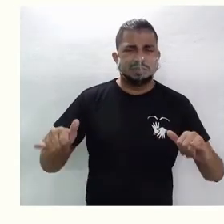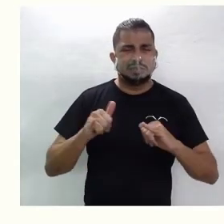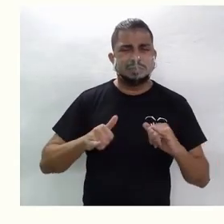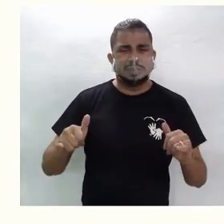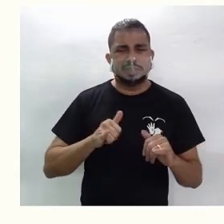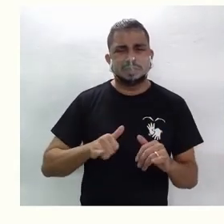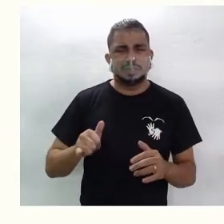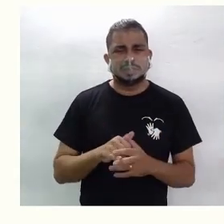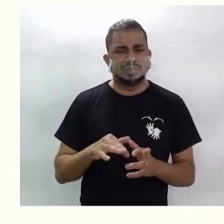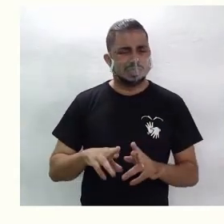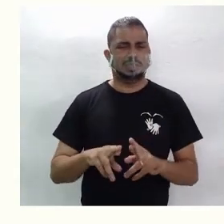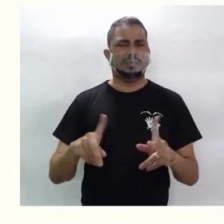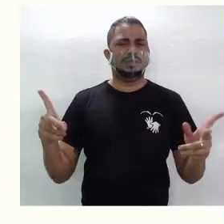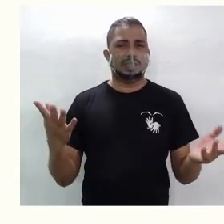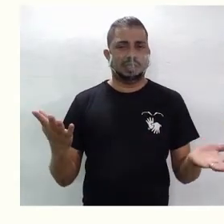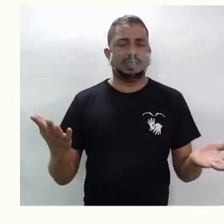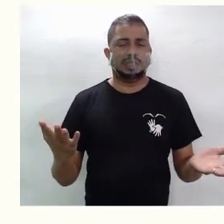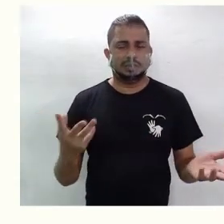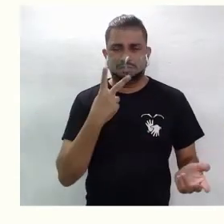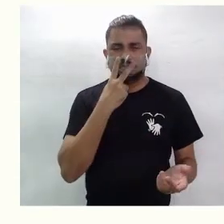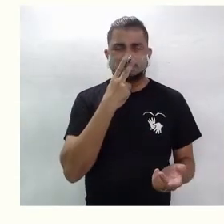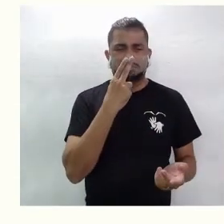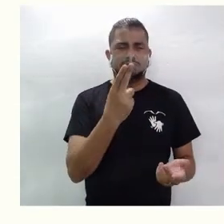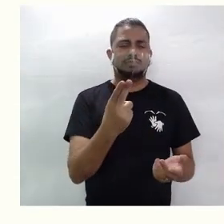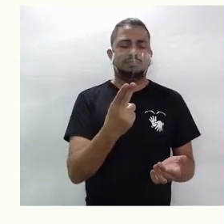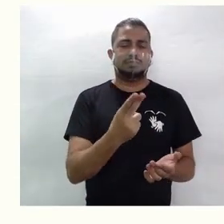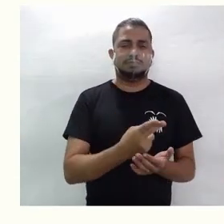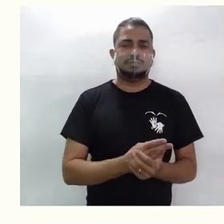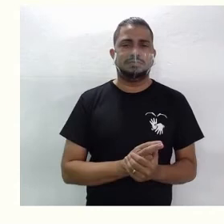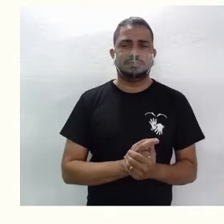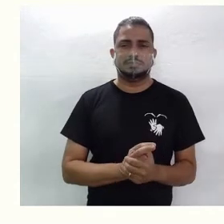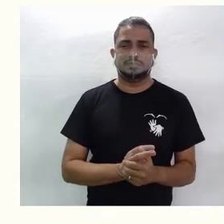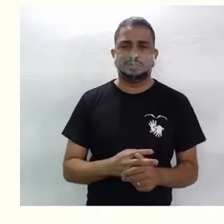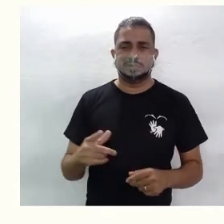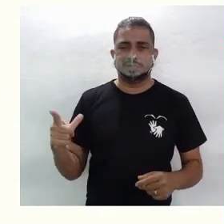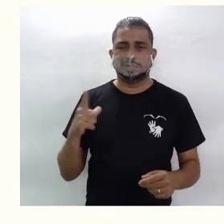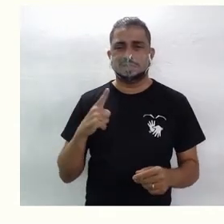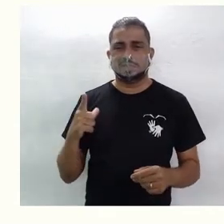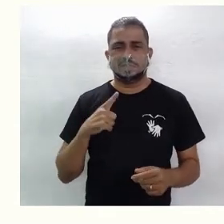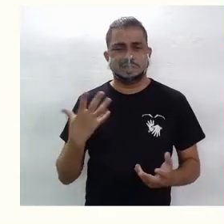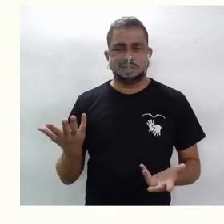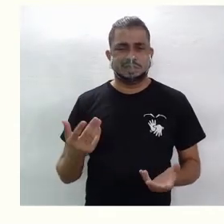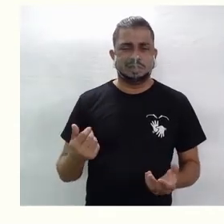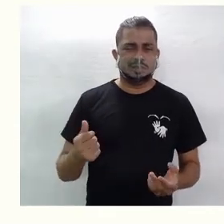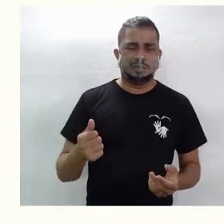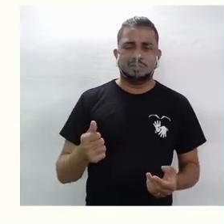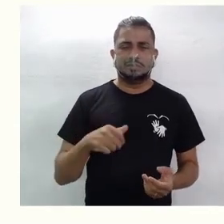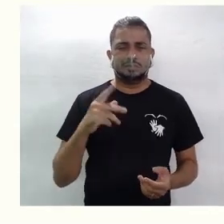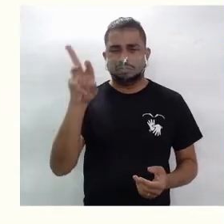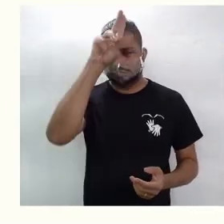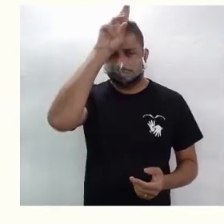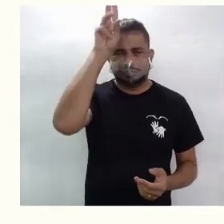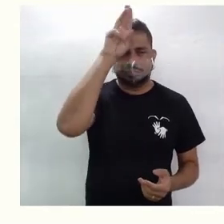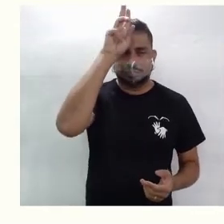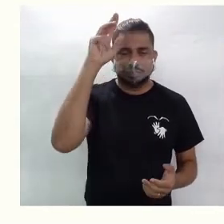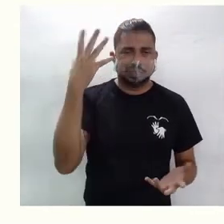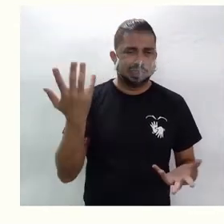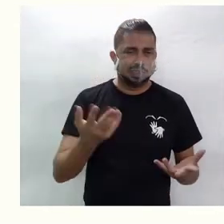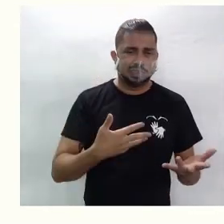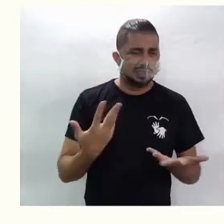meio diferentes. Parece que tomou alguma substância que ficou meio assim,